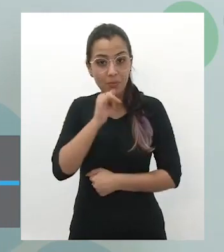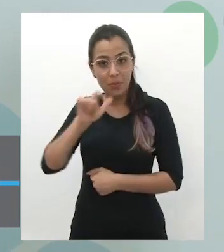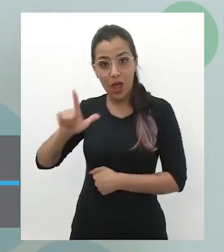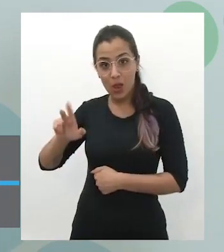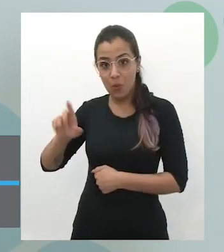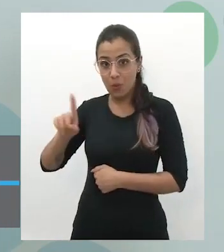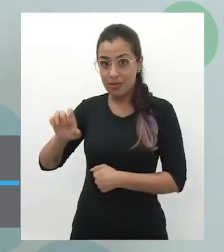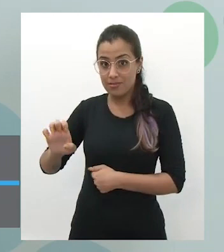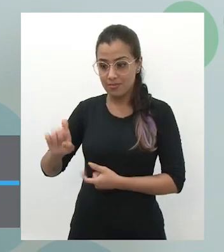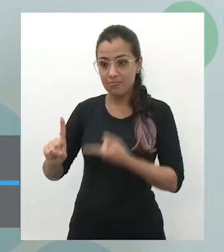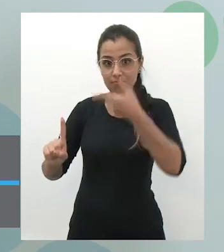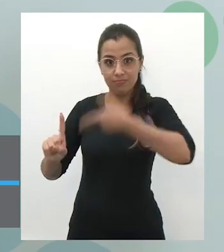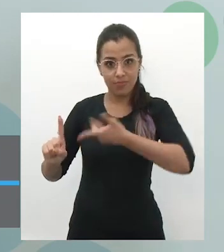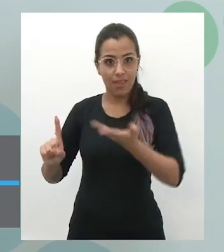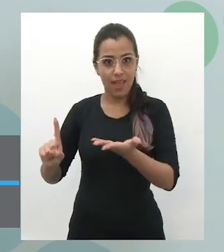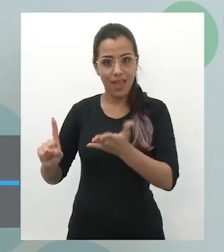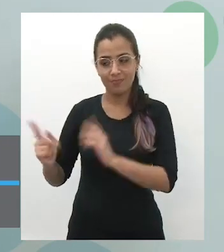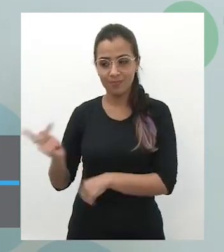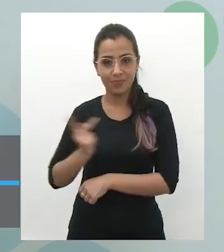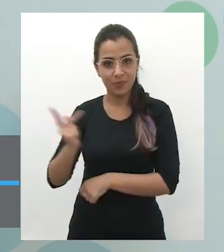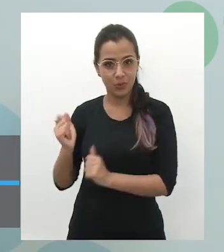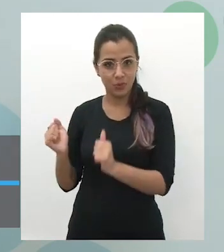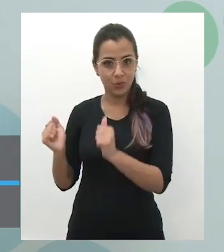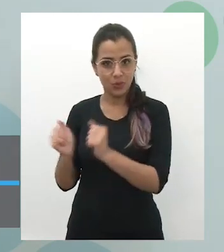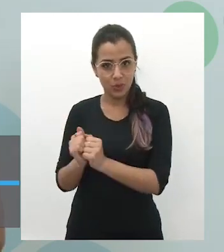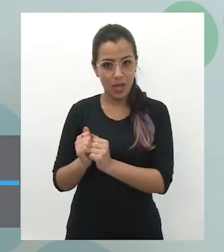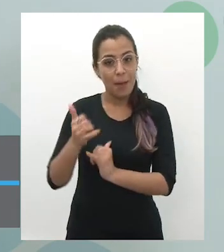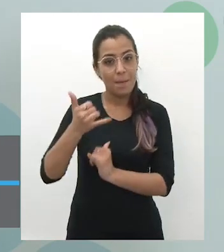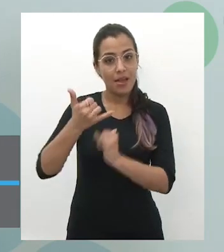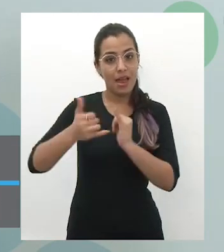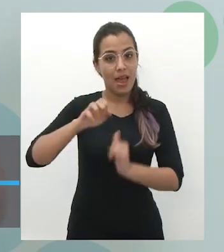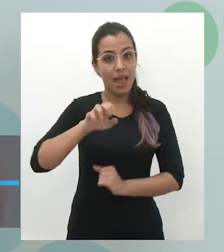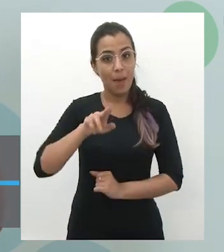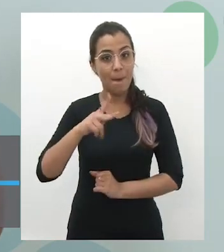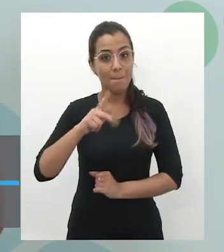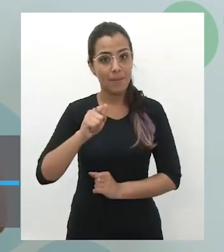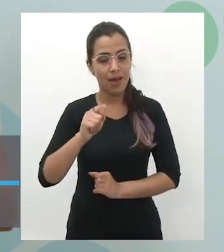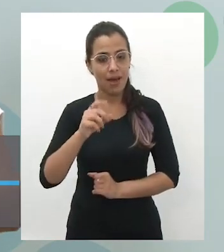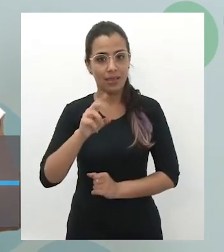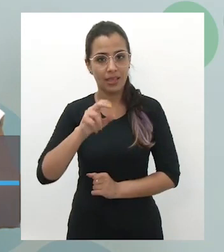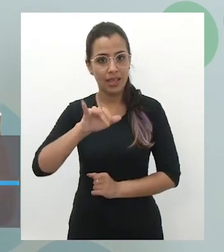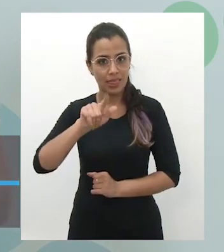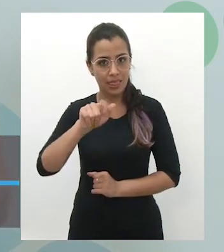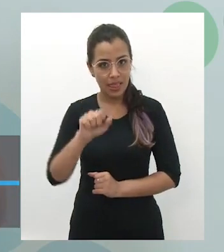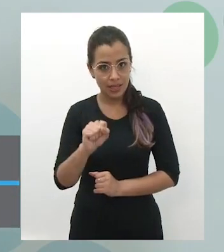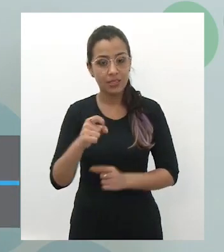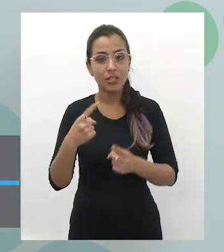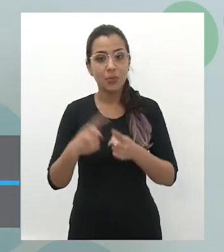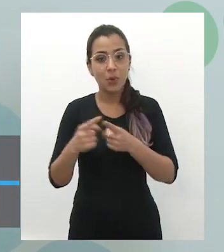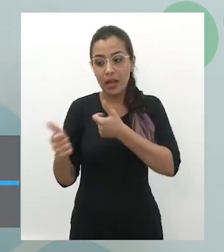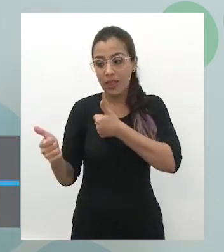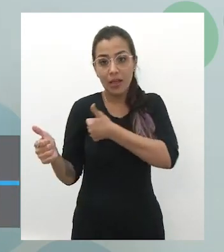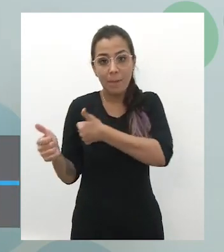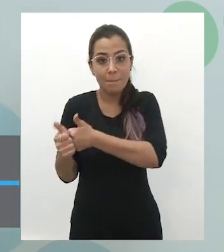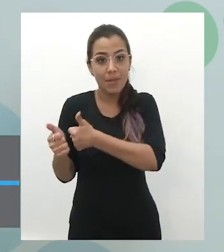de História, nós daremos o nome de eupátridas. Então, ela é uma bem-nascida, porque ela está próximo a mim, que